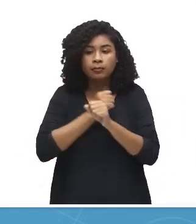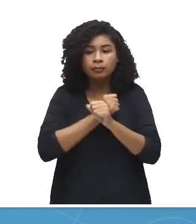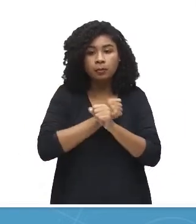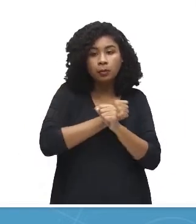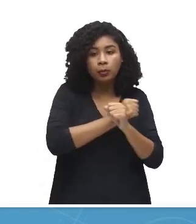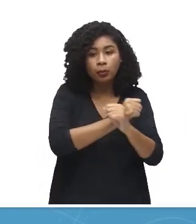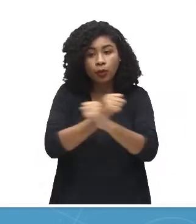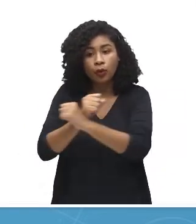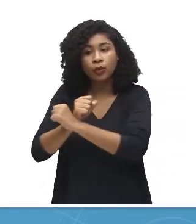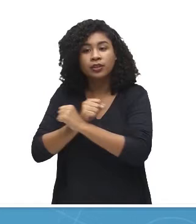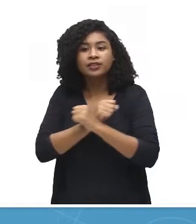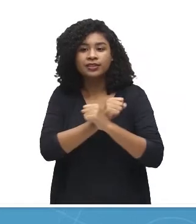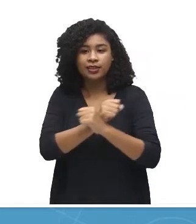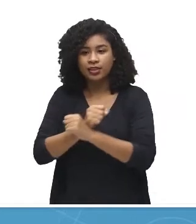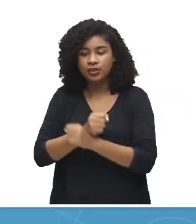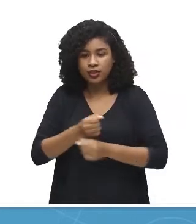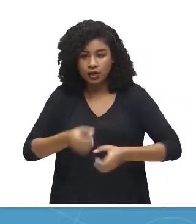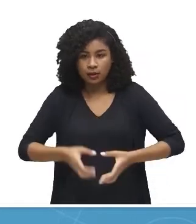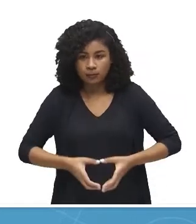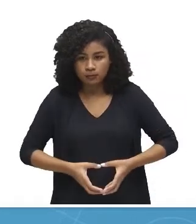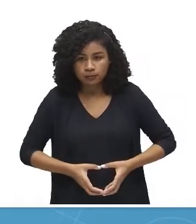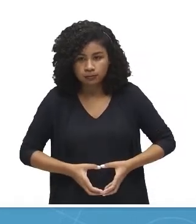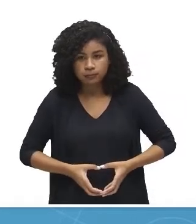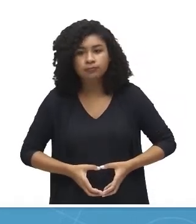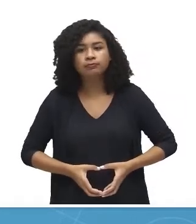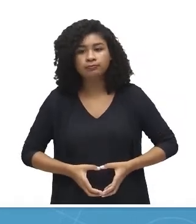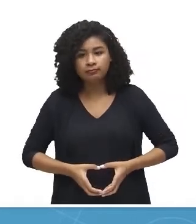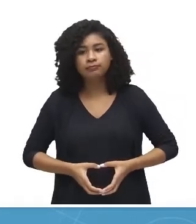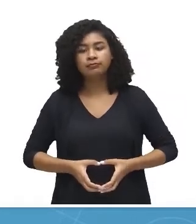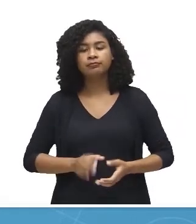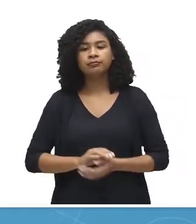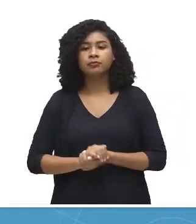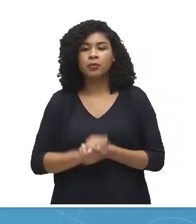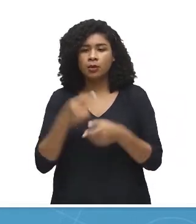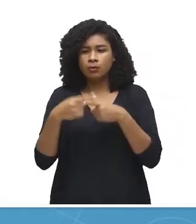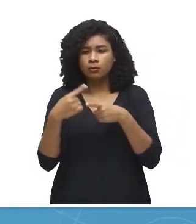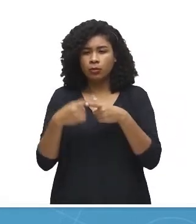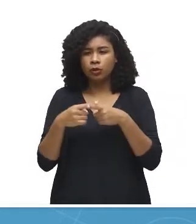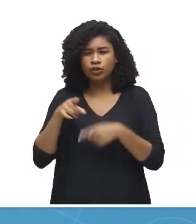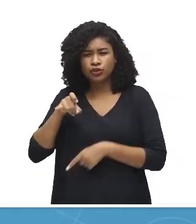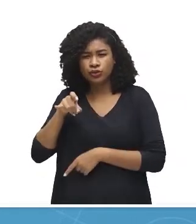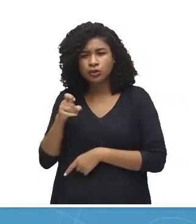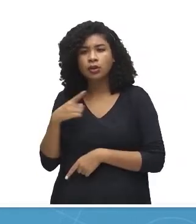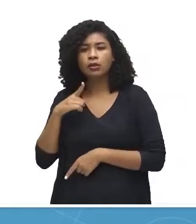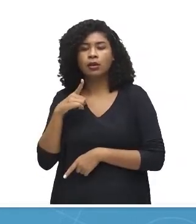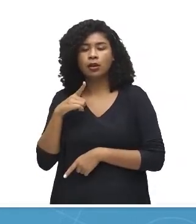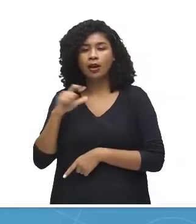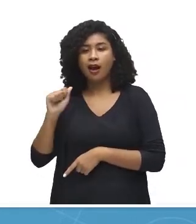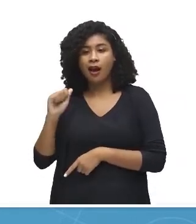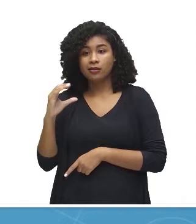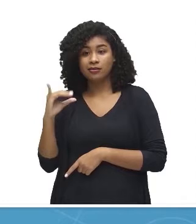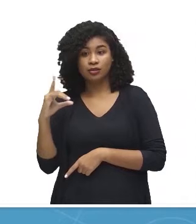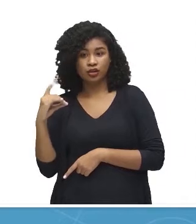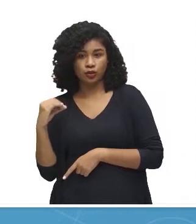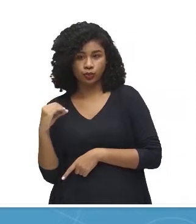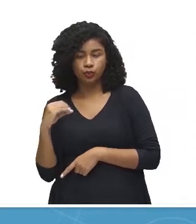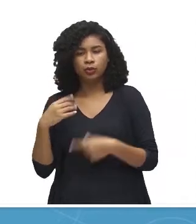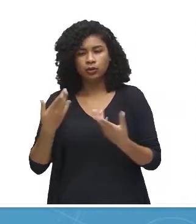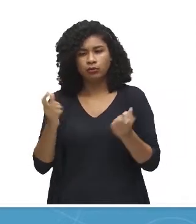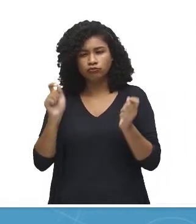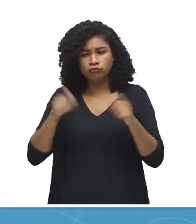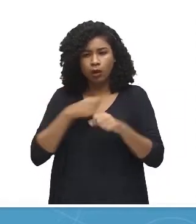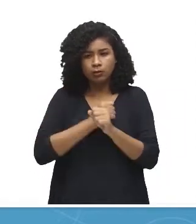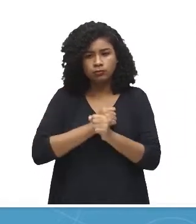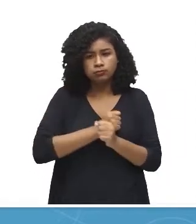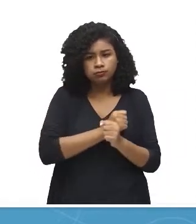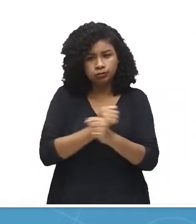ali também a cavidade da bexiga, né? Já que a nossa urina ela é um pouco ácida. Então, produz ali um muco que vai proteger